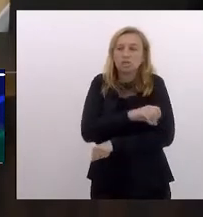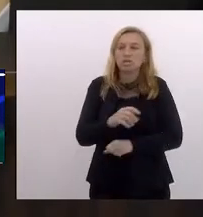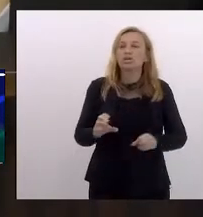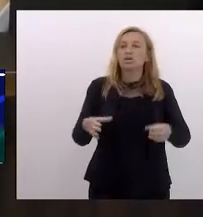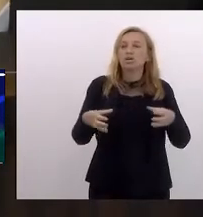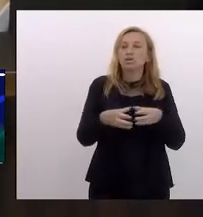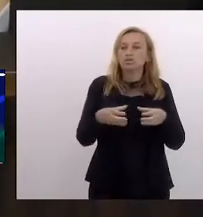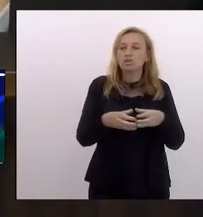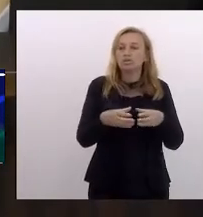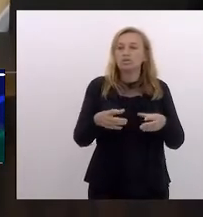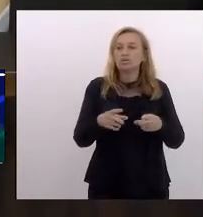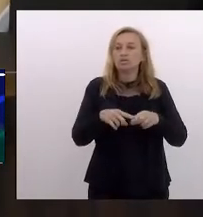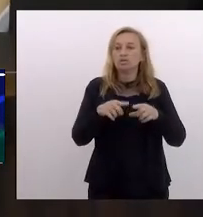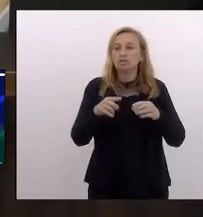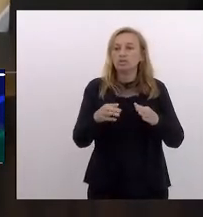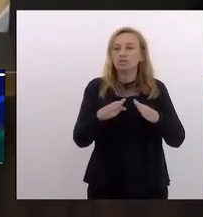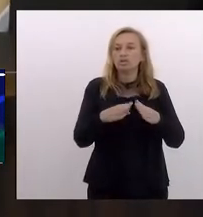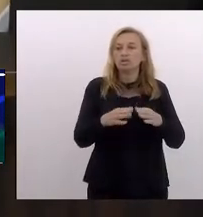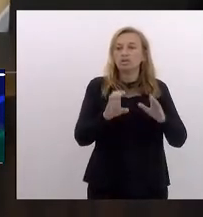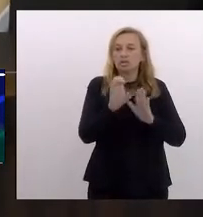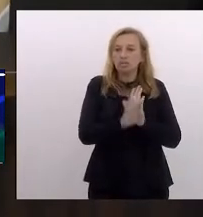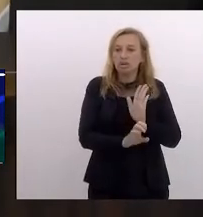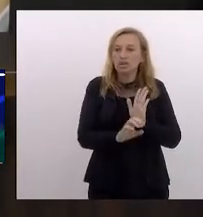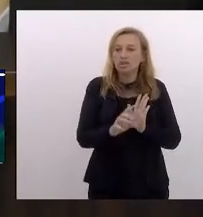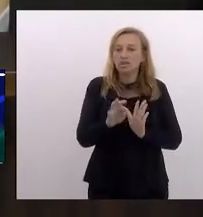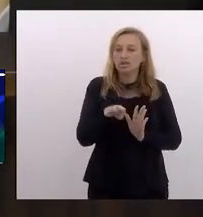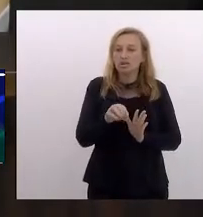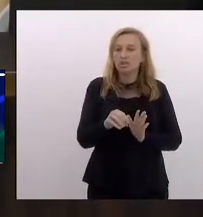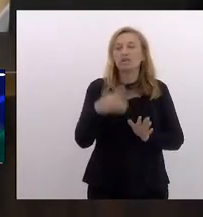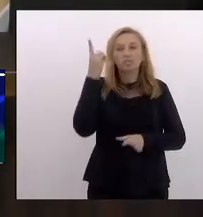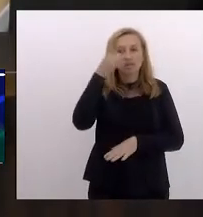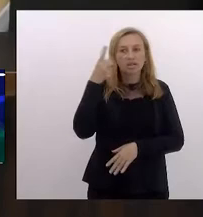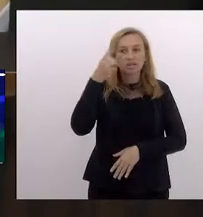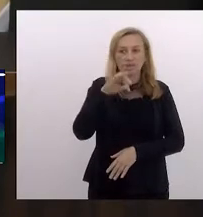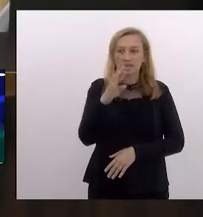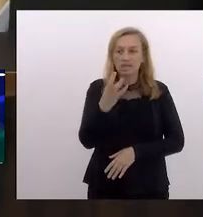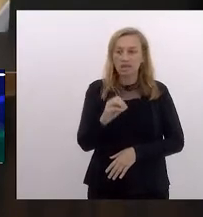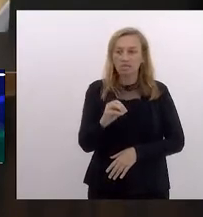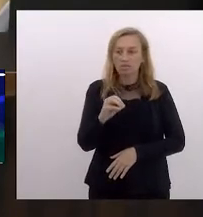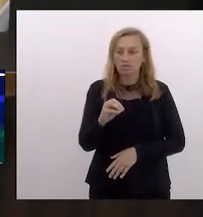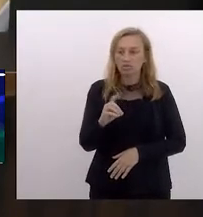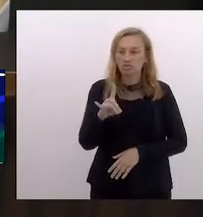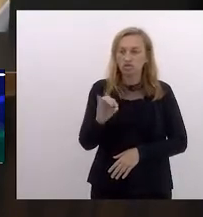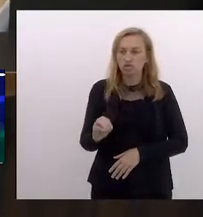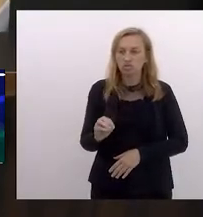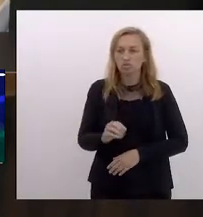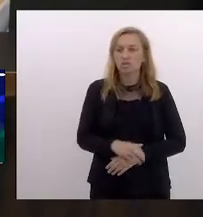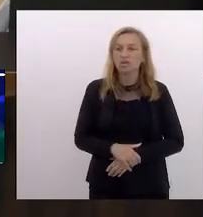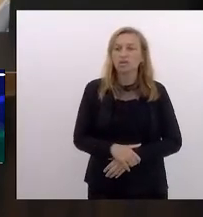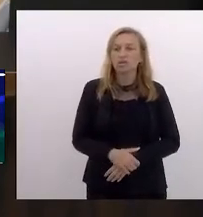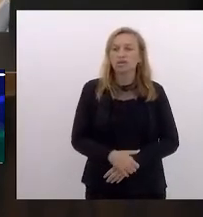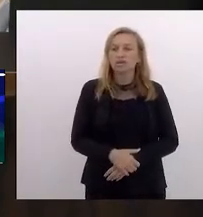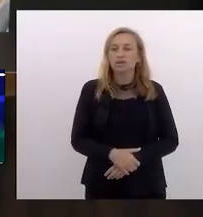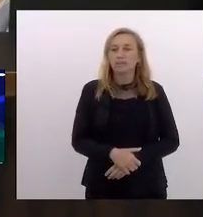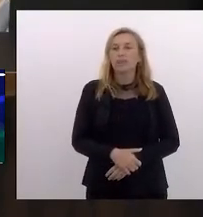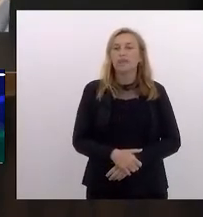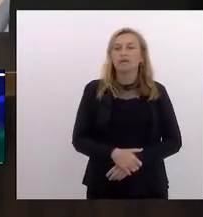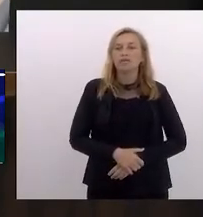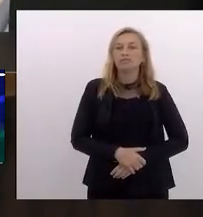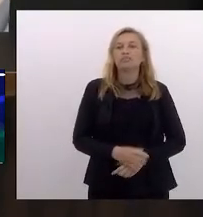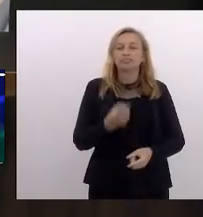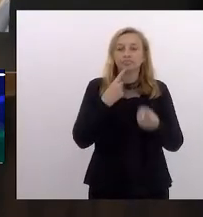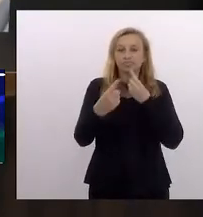comissão de emendas constitucionais e vetos favorável relator Deputado Marcelo Dino E aí não